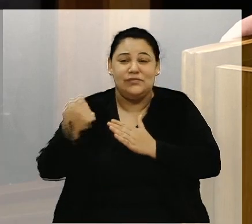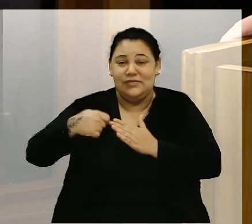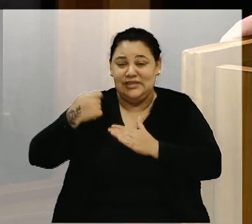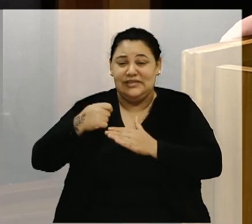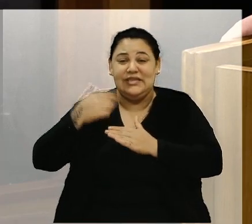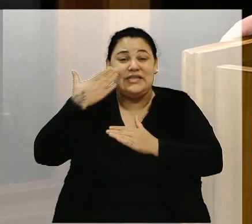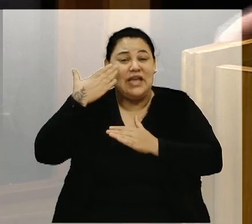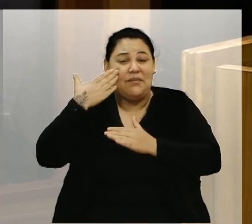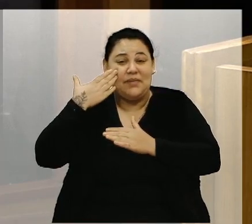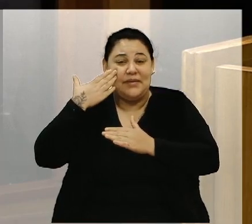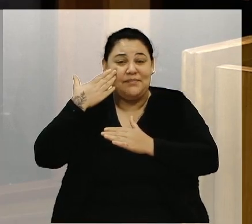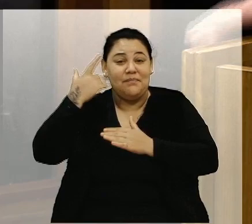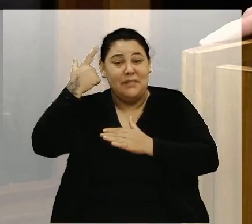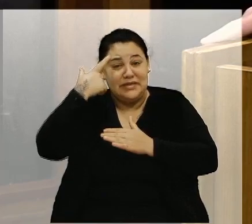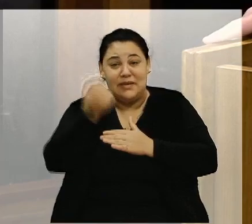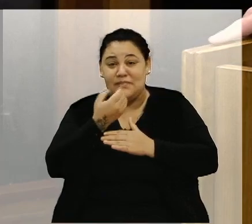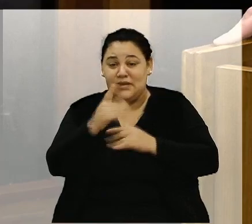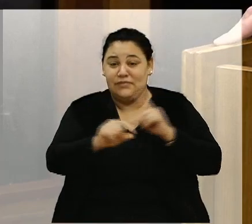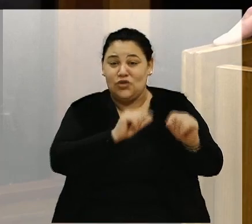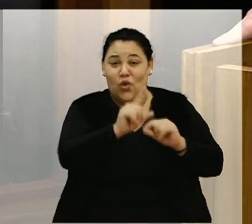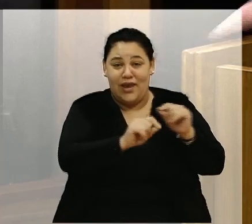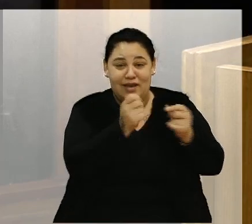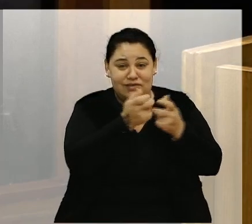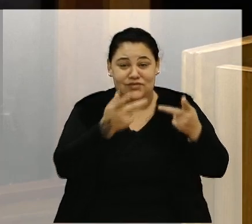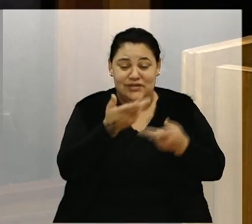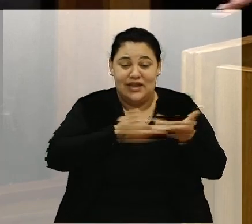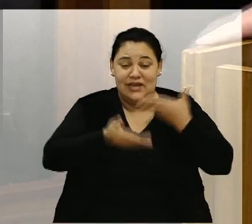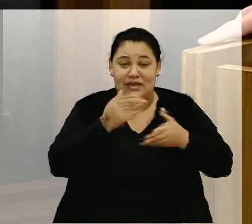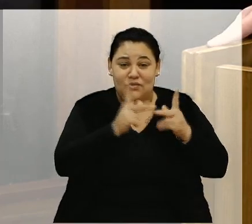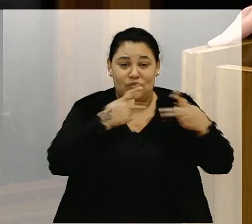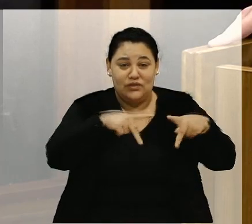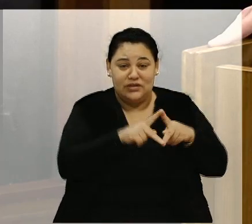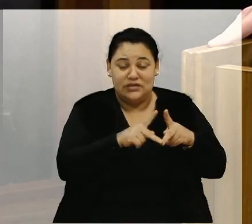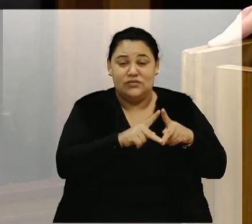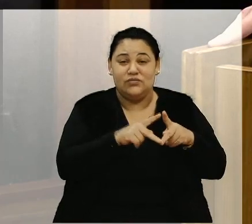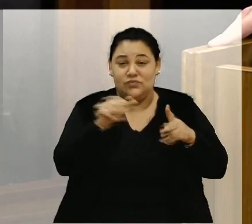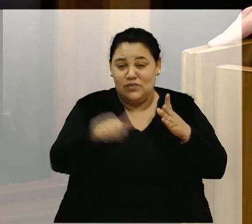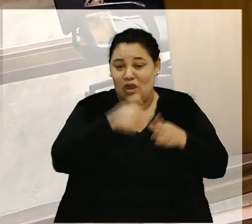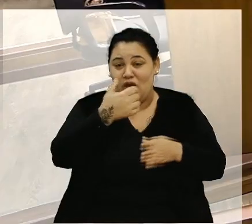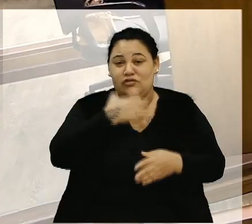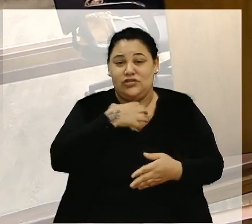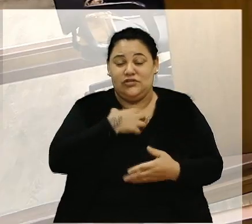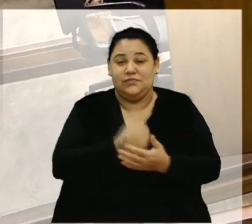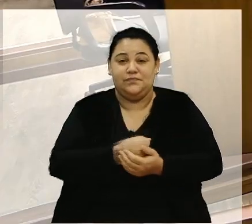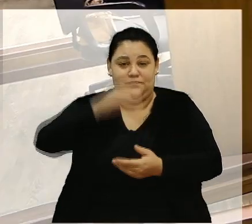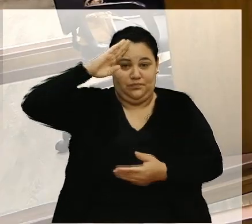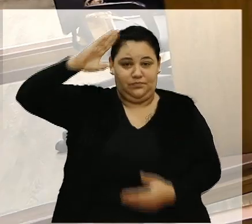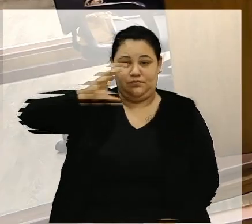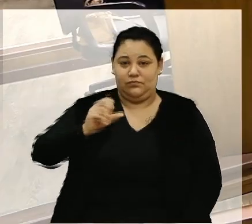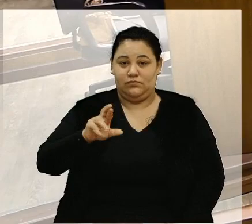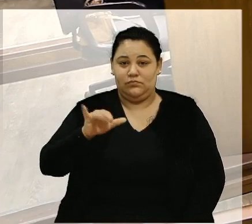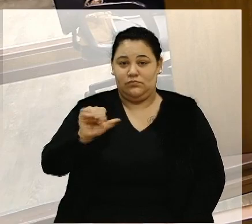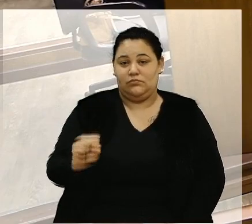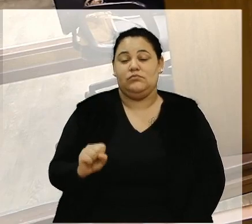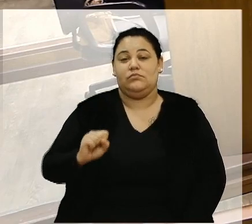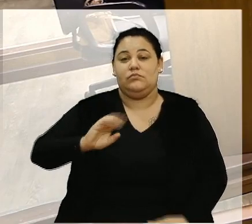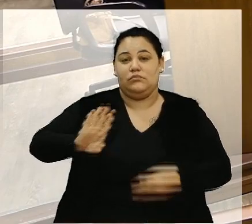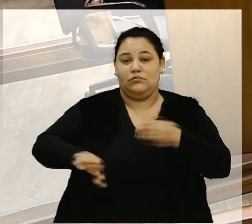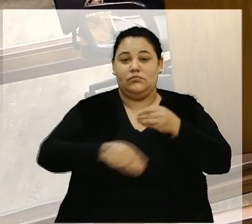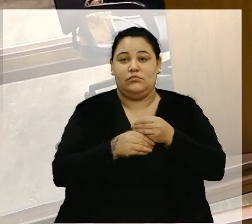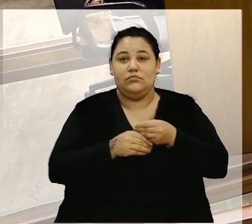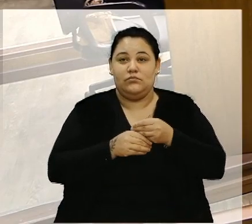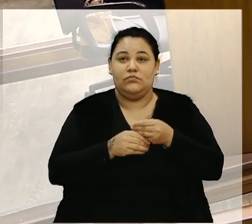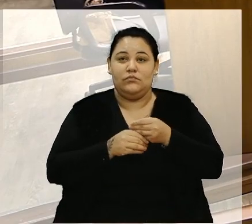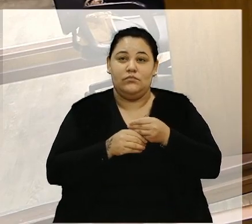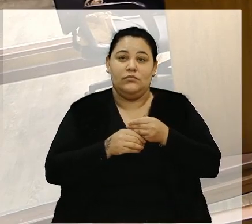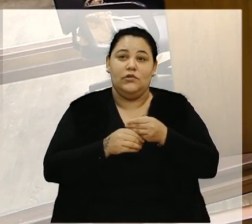para atender nossa população da melhor forma possível. Tenente Cristiano, sua parte. Parabéns pelo tema que o senhor traz também, nobre vereador,